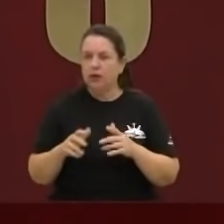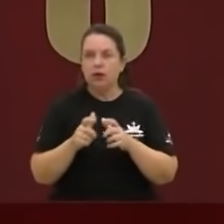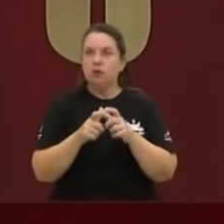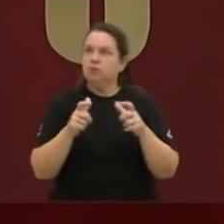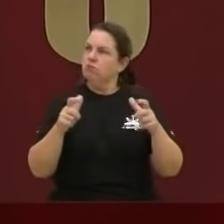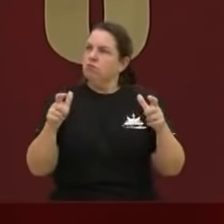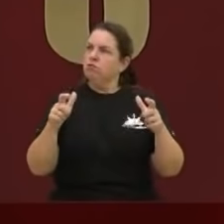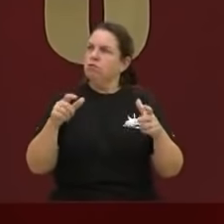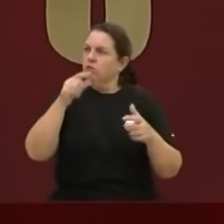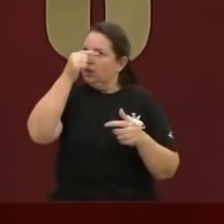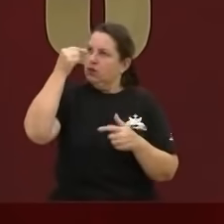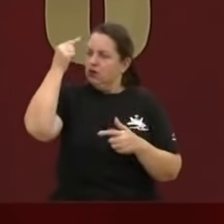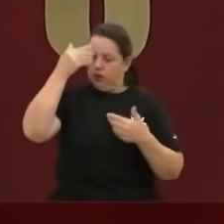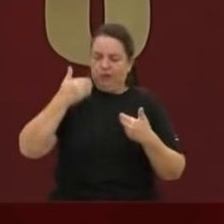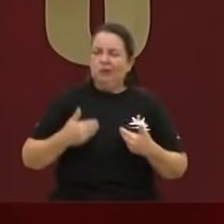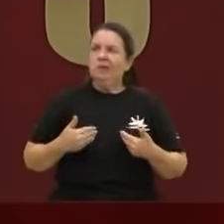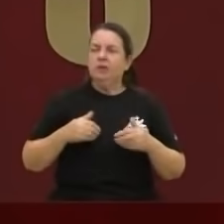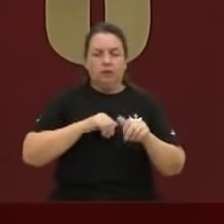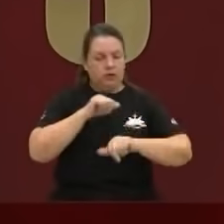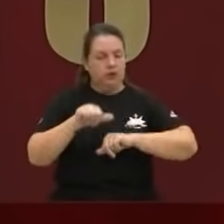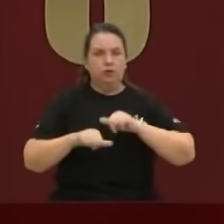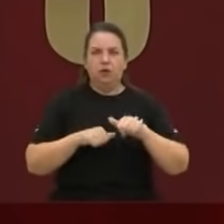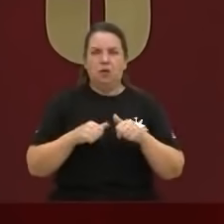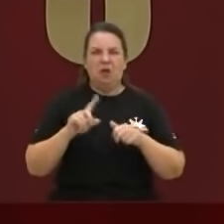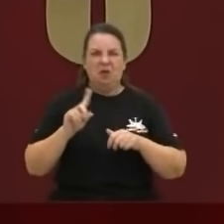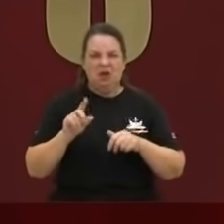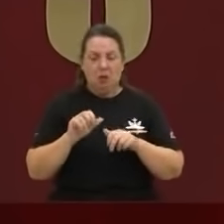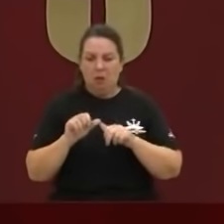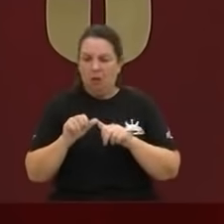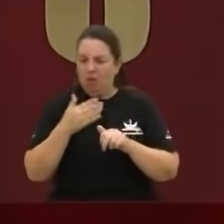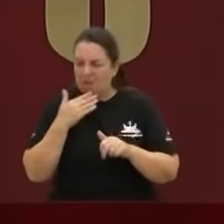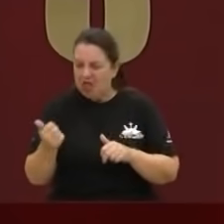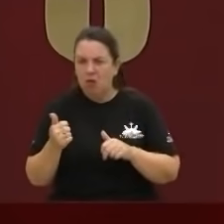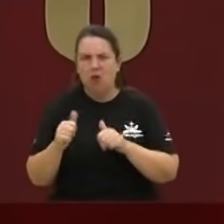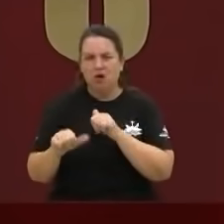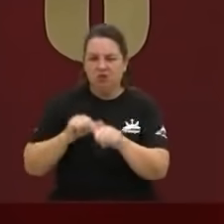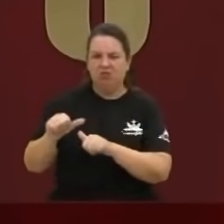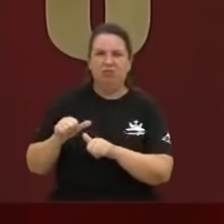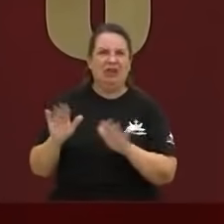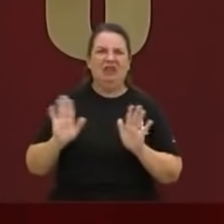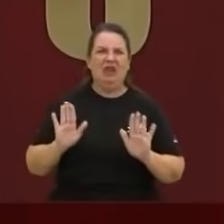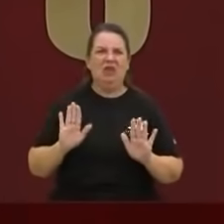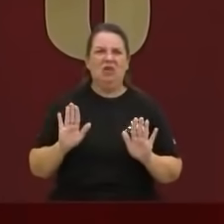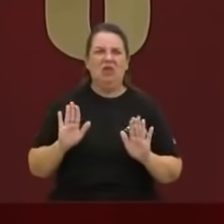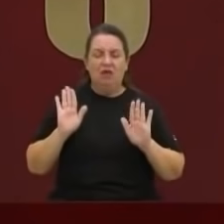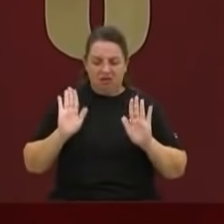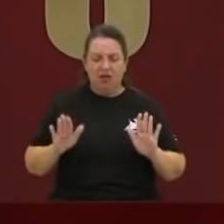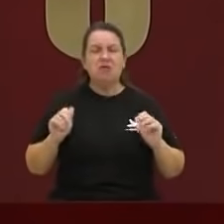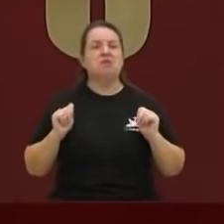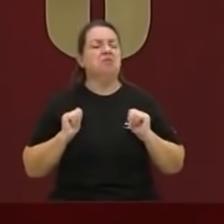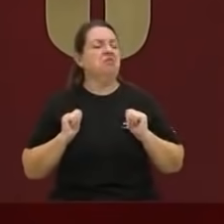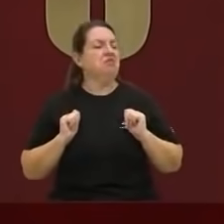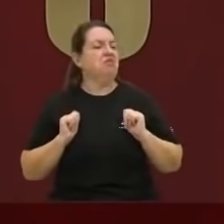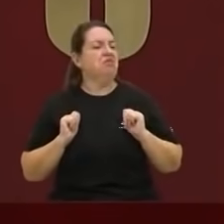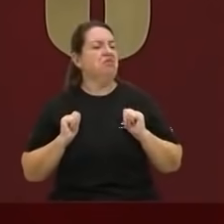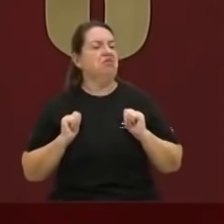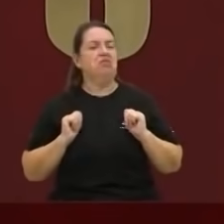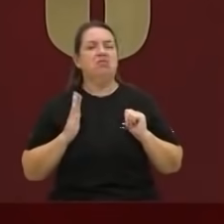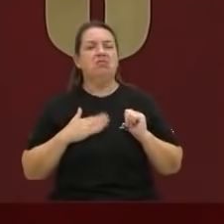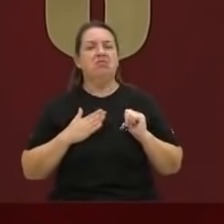na santidade, não nos tornamos mais humanos, ficamos parados no tempo,